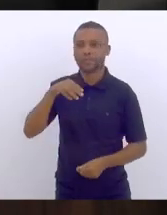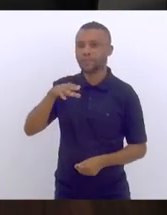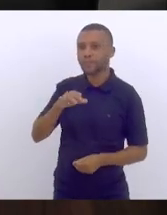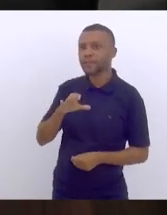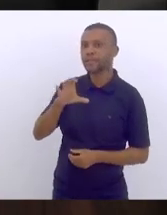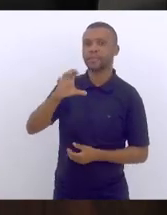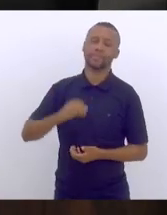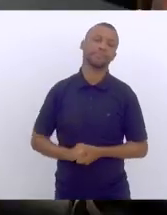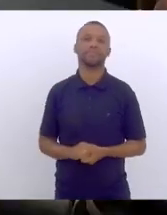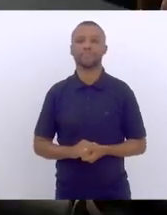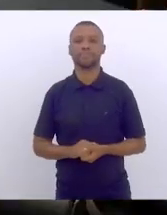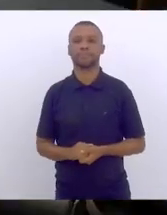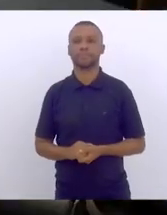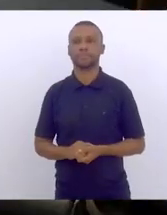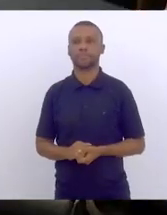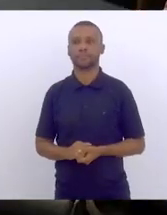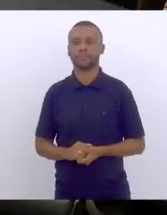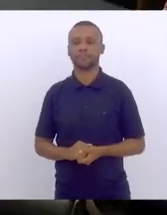Senhor presidente,